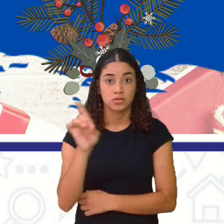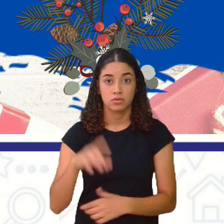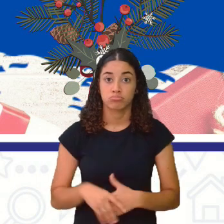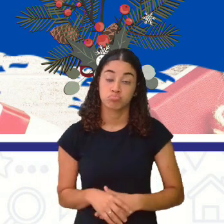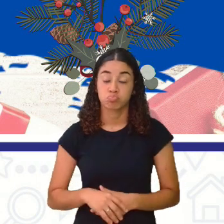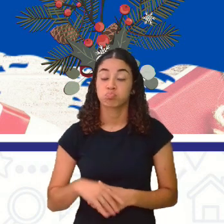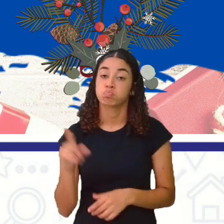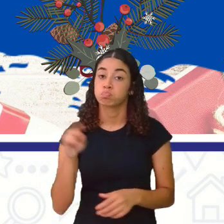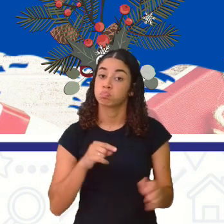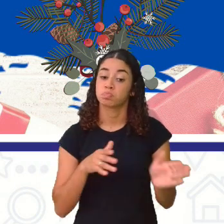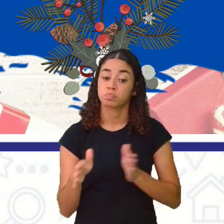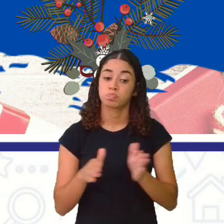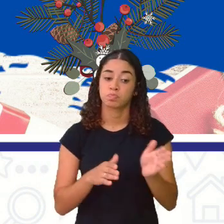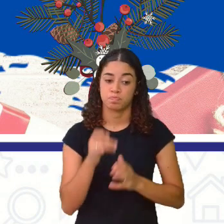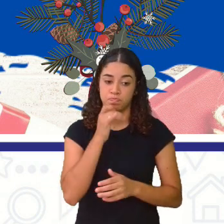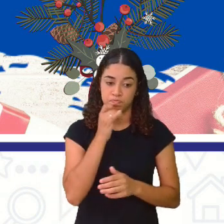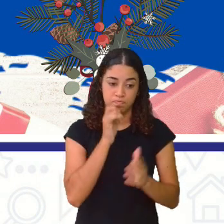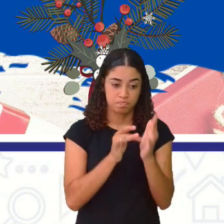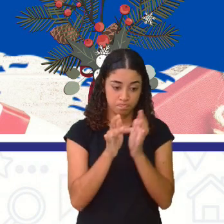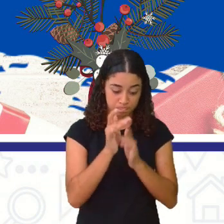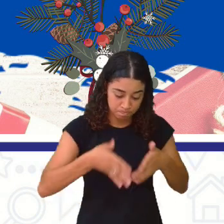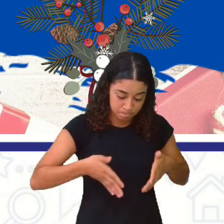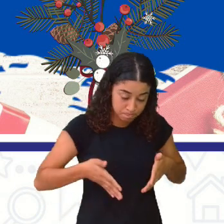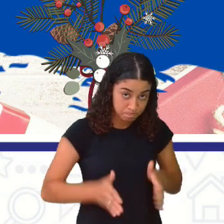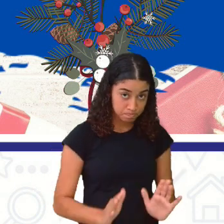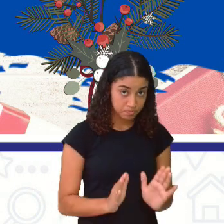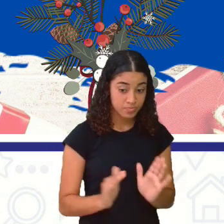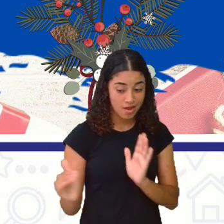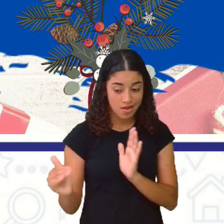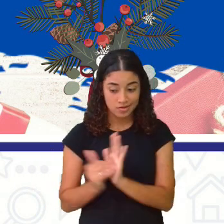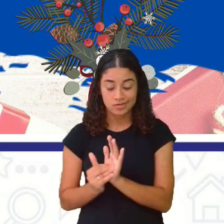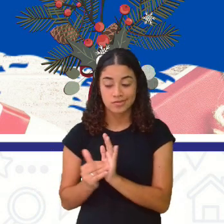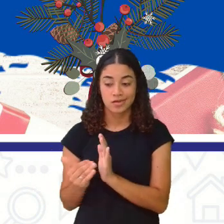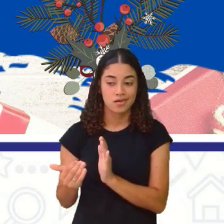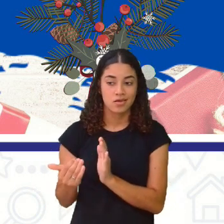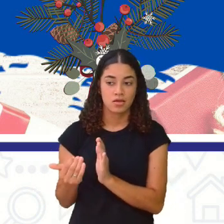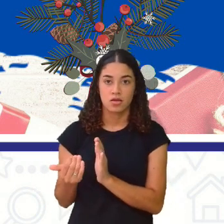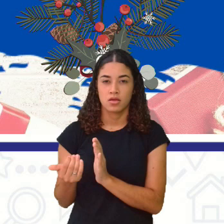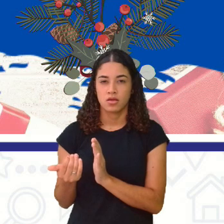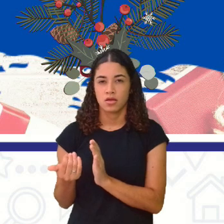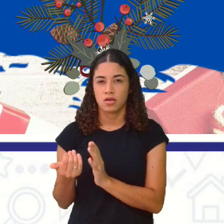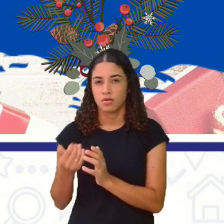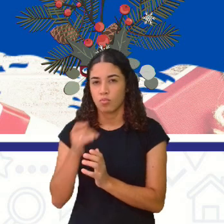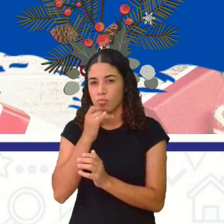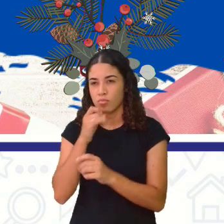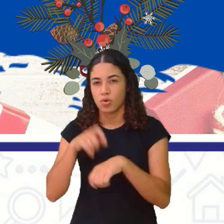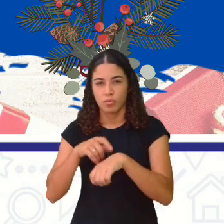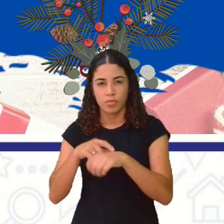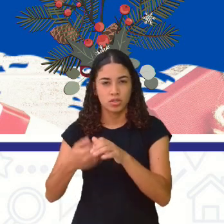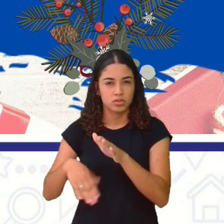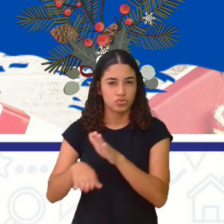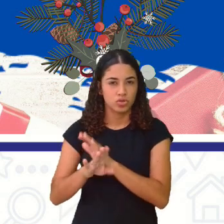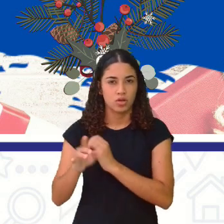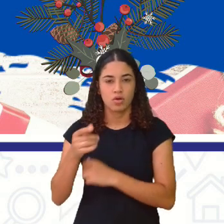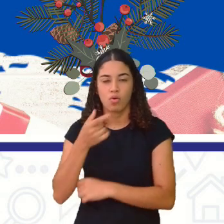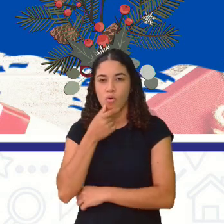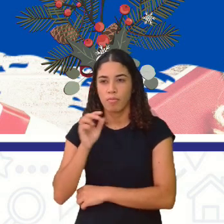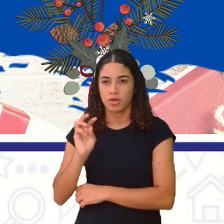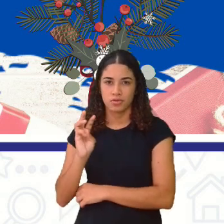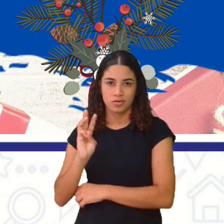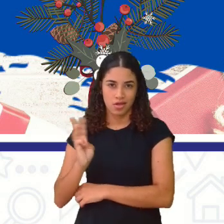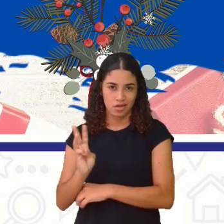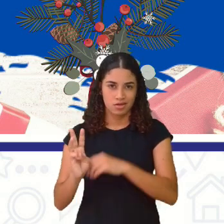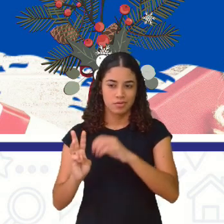o período que vai do nascimento de Jesus ali até a chegada ali dos Reis Magos, né? A apresentação do menino